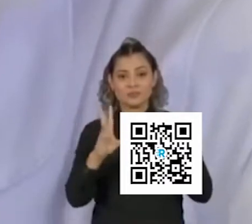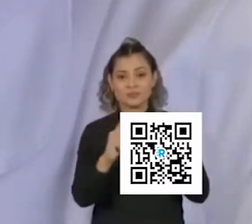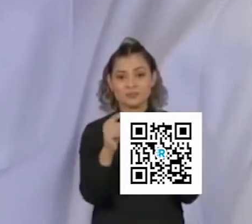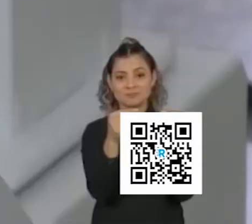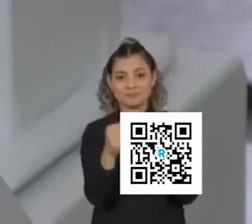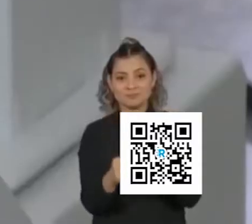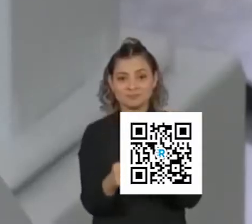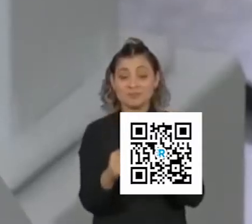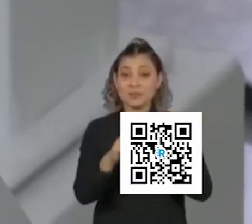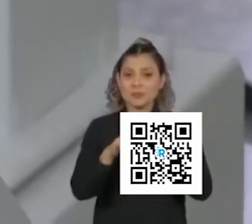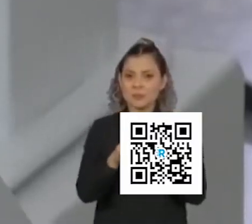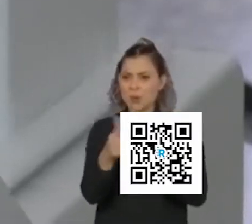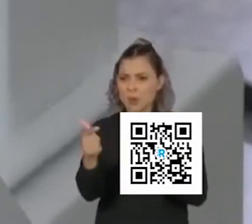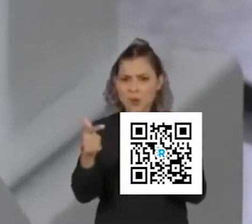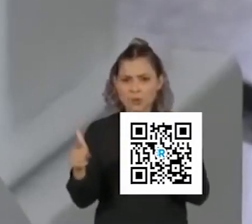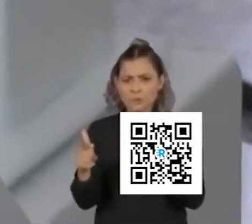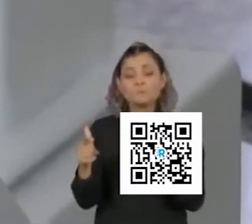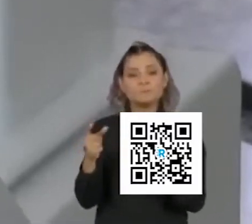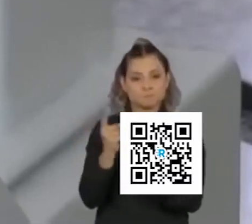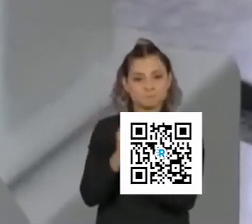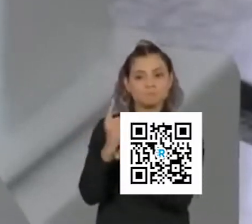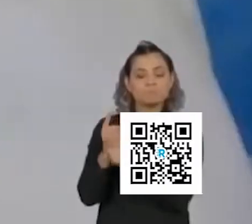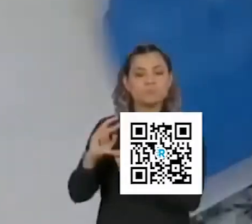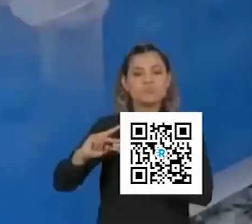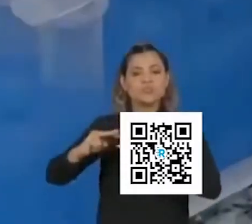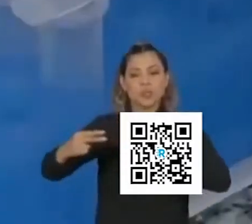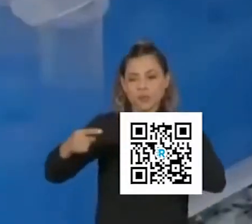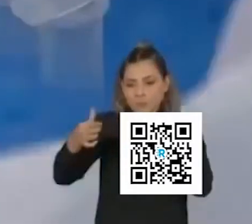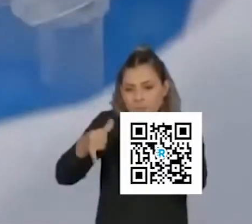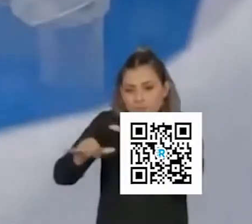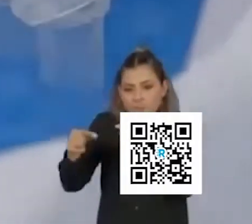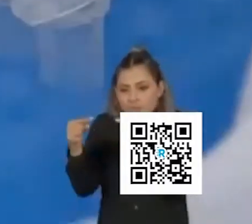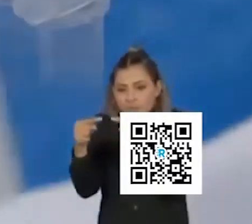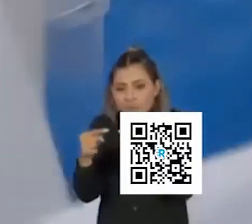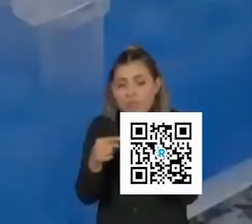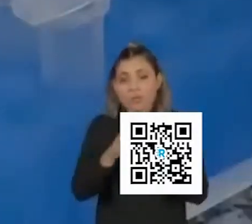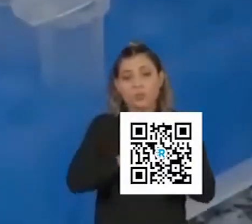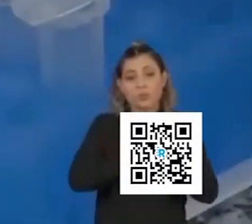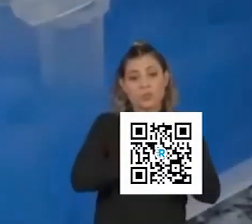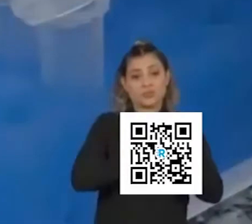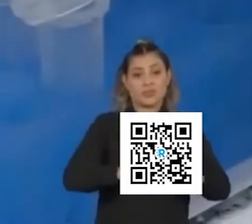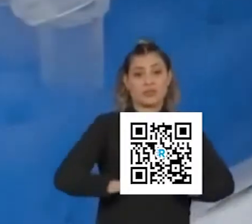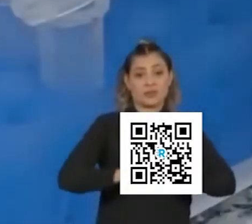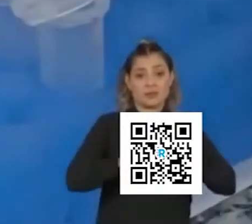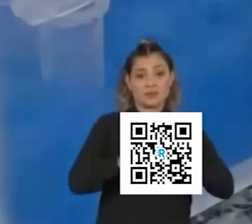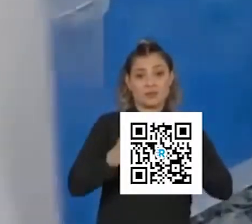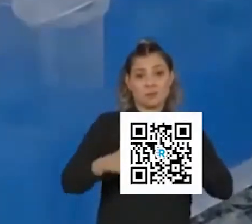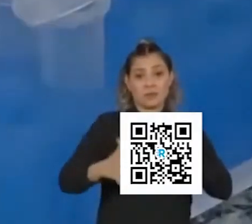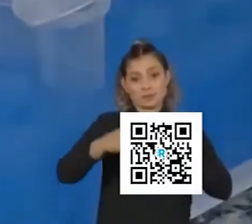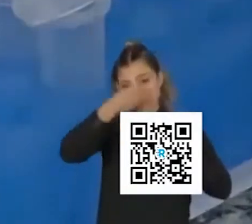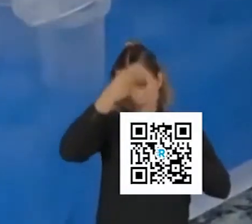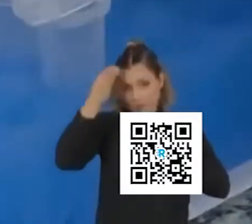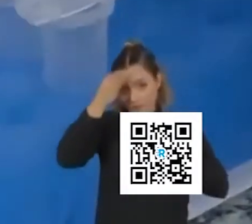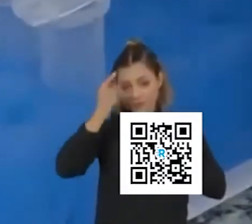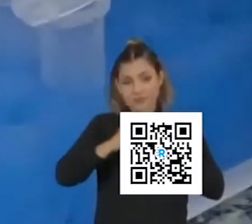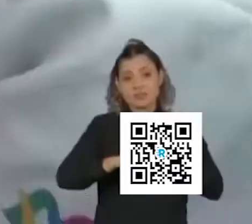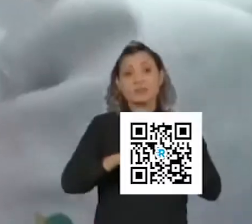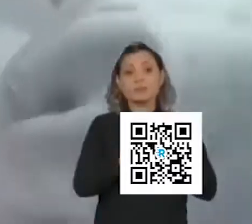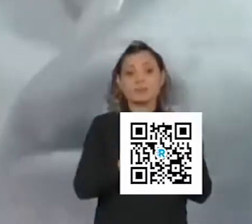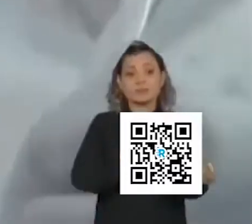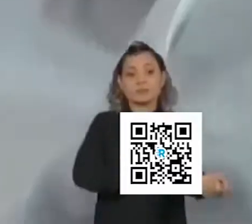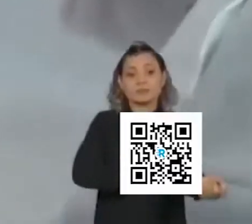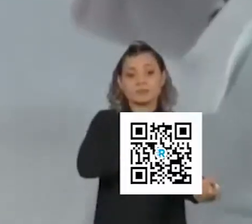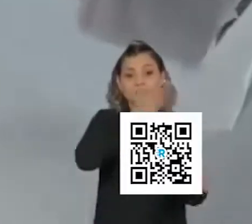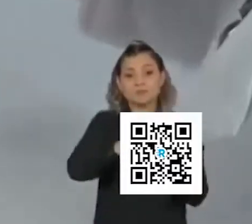exames também permitem traçar a presença de variantes genéticas relacionadas a doenças como câncer, Parkinson, Alzheimer, hipertensão